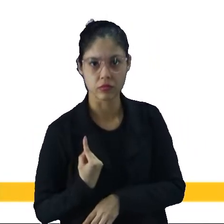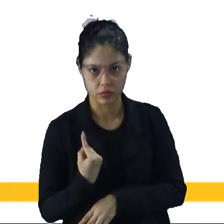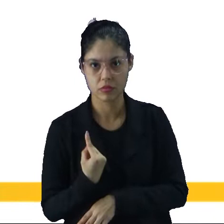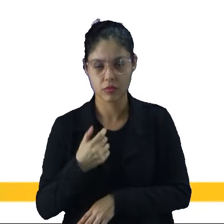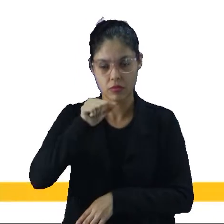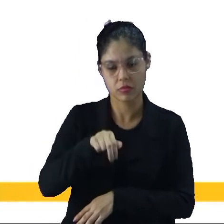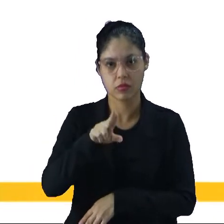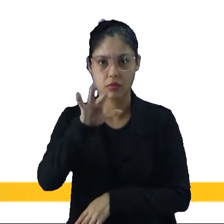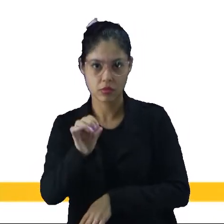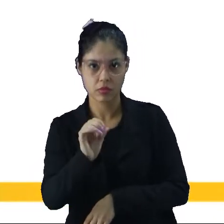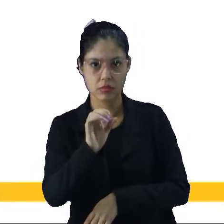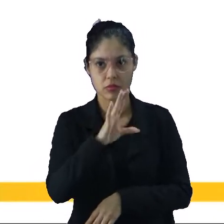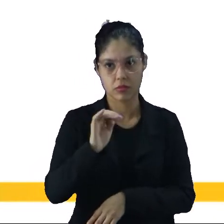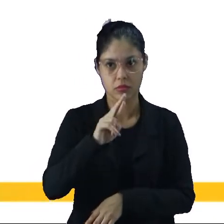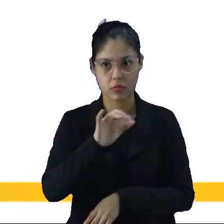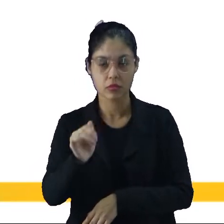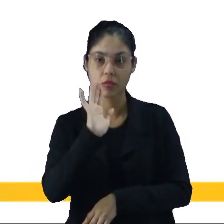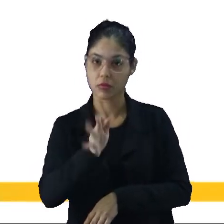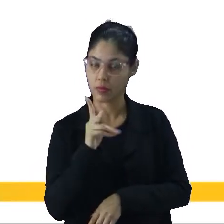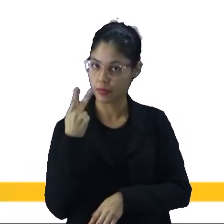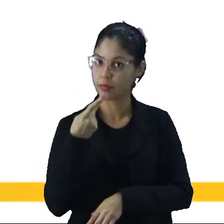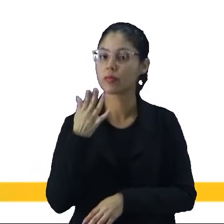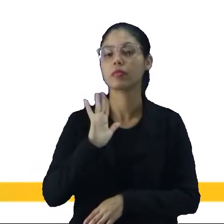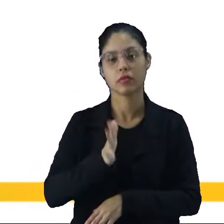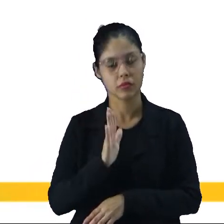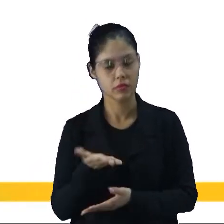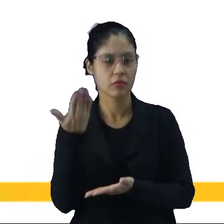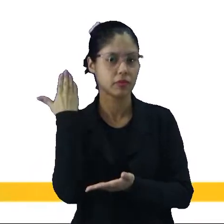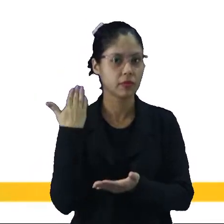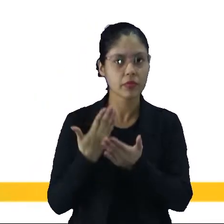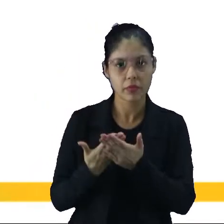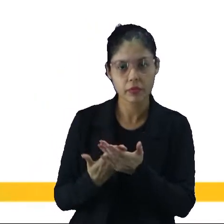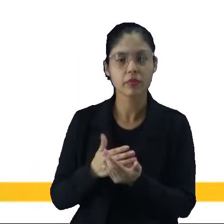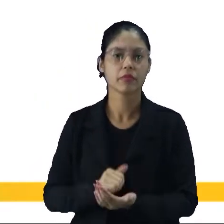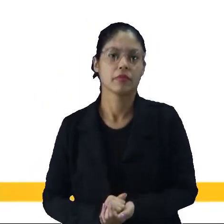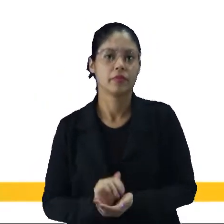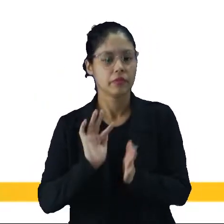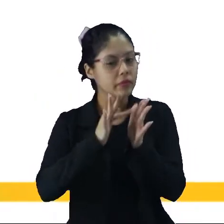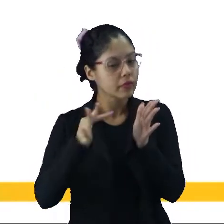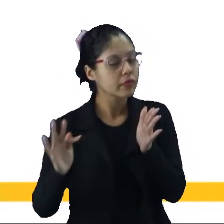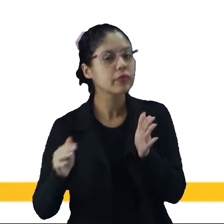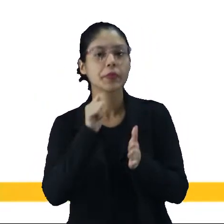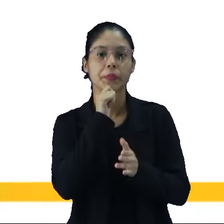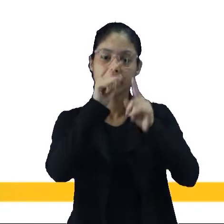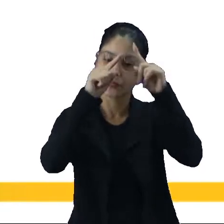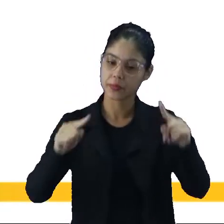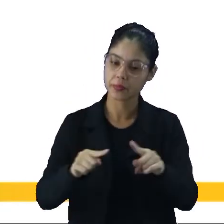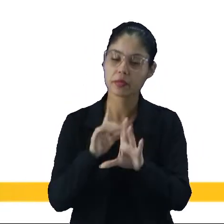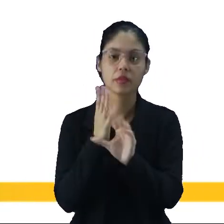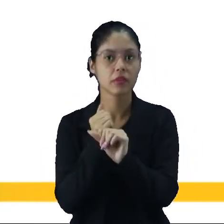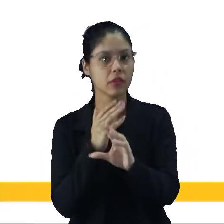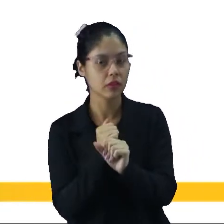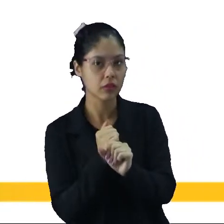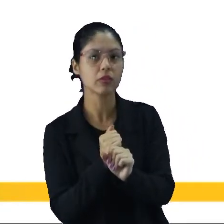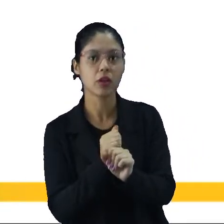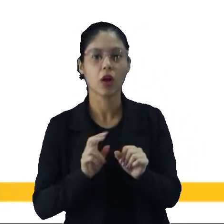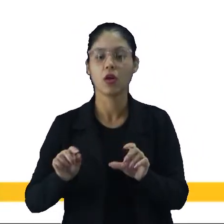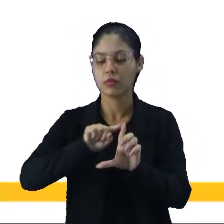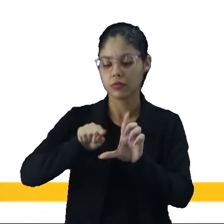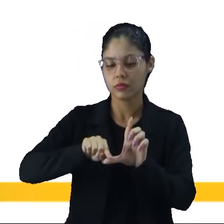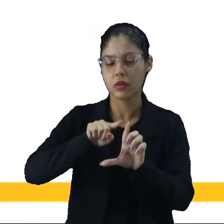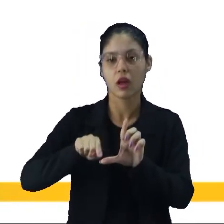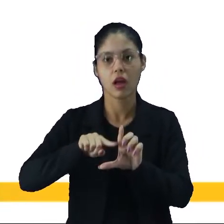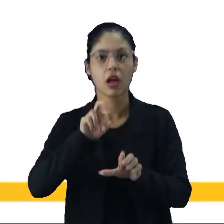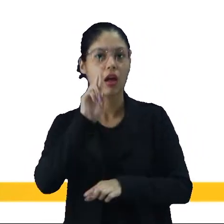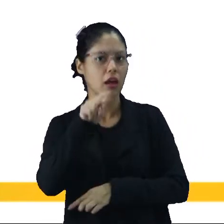seno e para o cosseno. Já falamos sobre isso na última aula. As funções trigonométricas são a relação entre o ângulo e o valor da